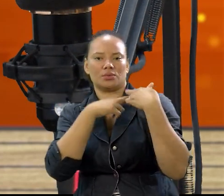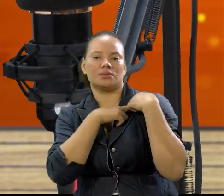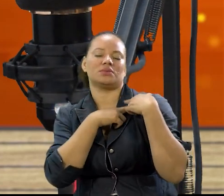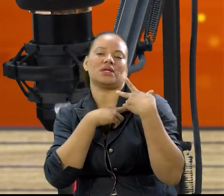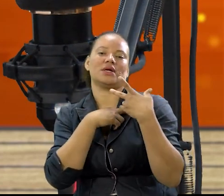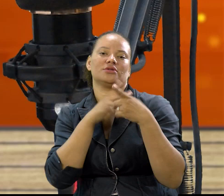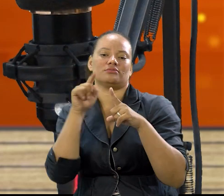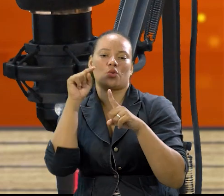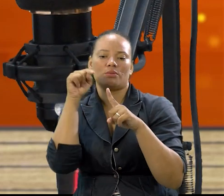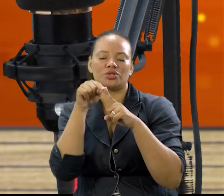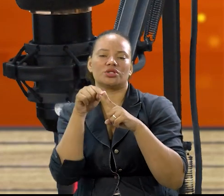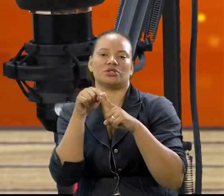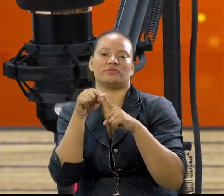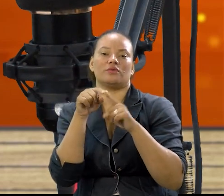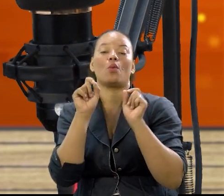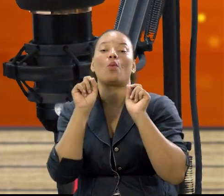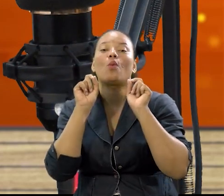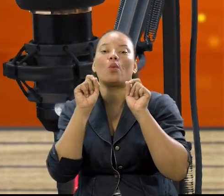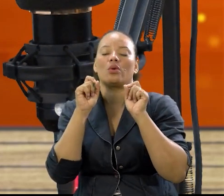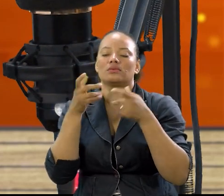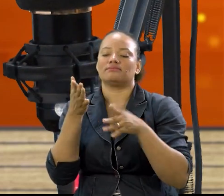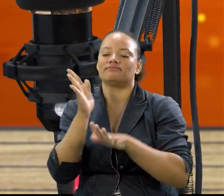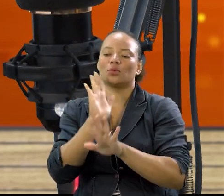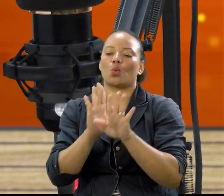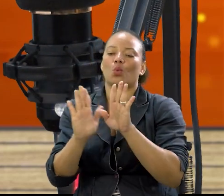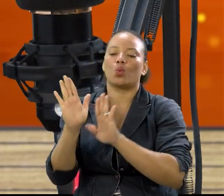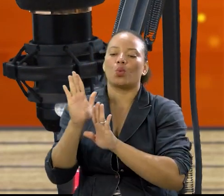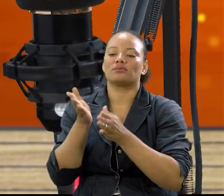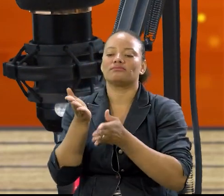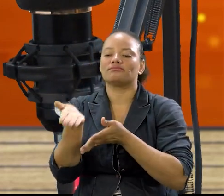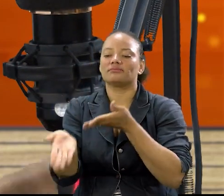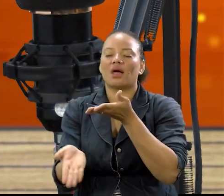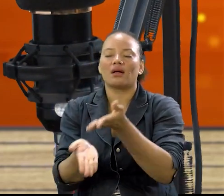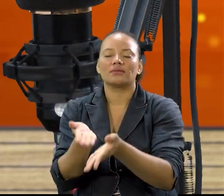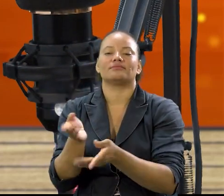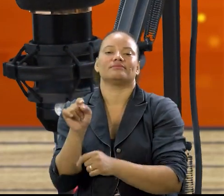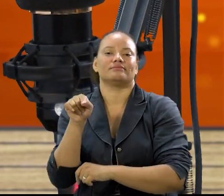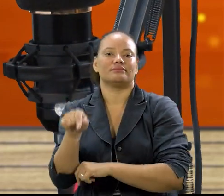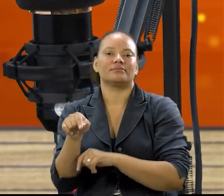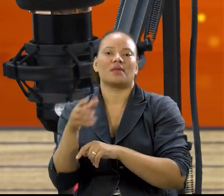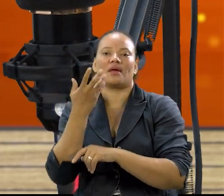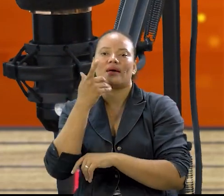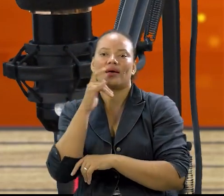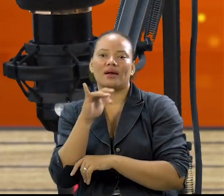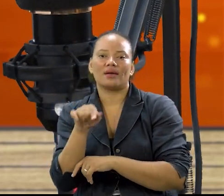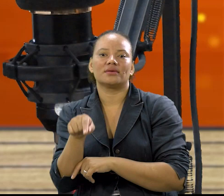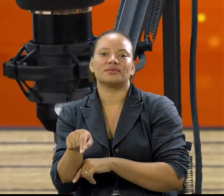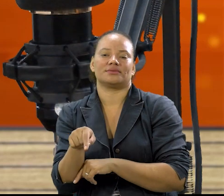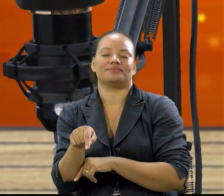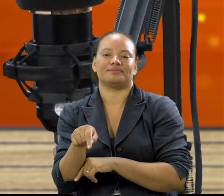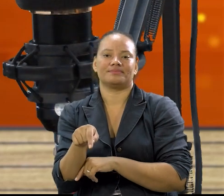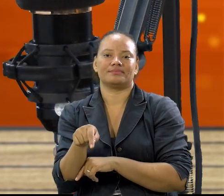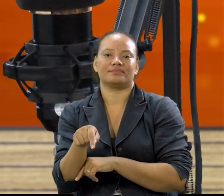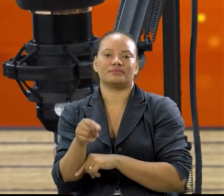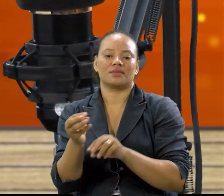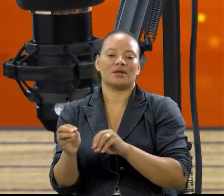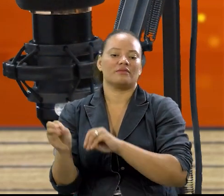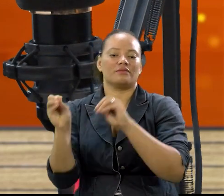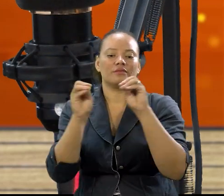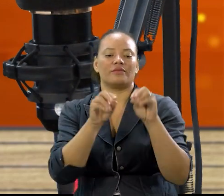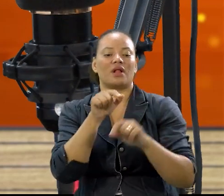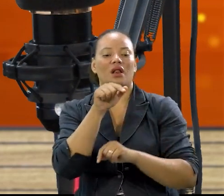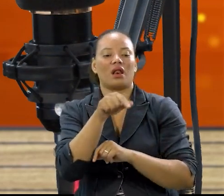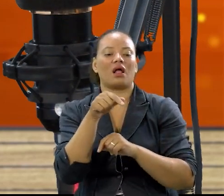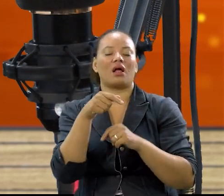assim voltados Qual o objetivo é cuidar né como um todo como eu falei antes devolver a criança para seus